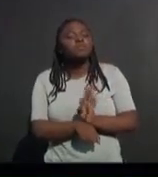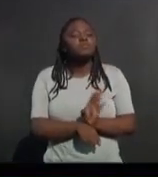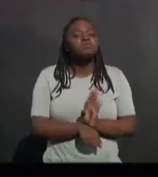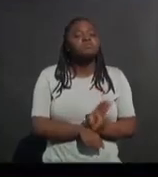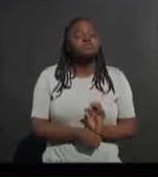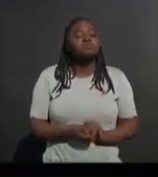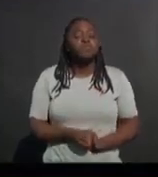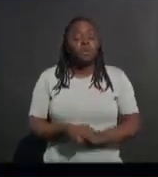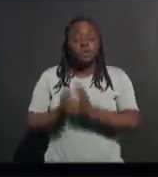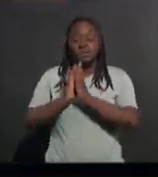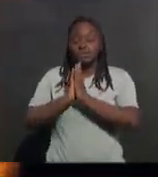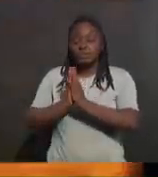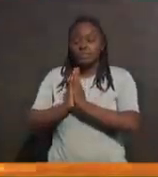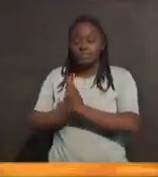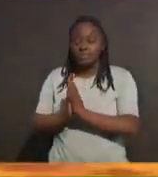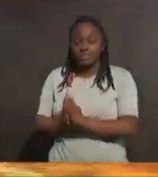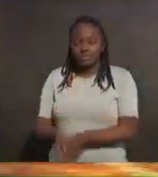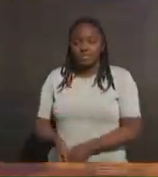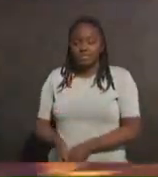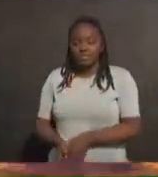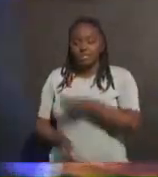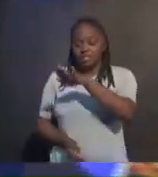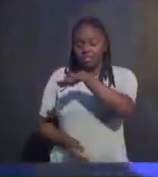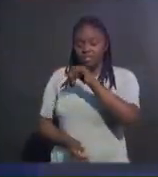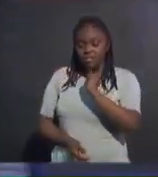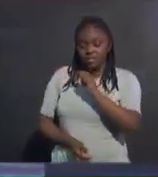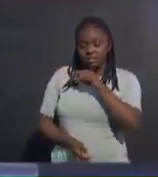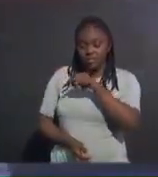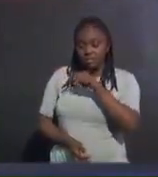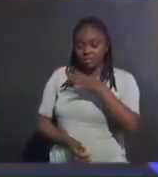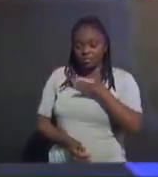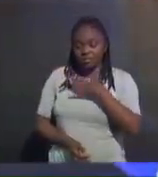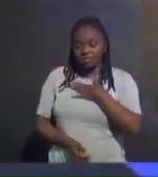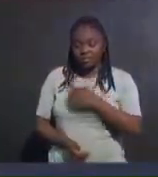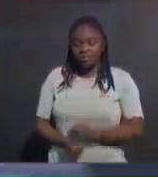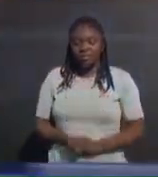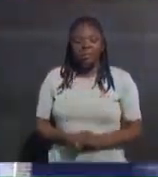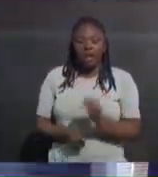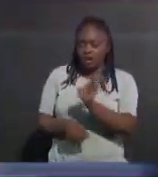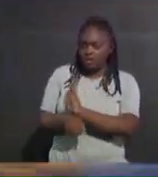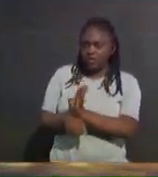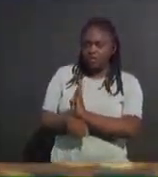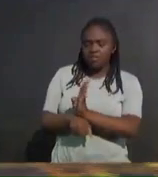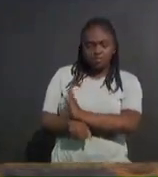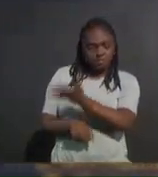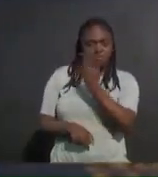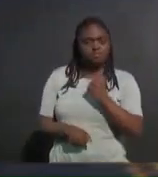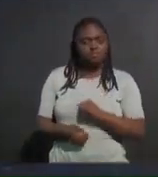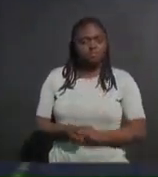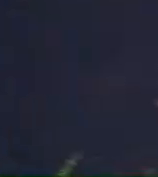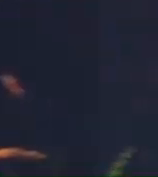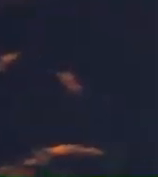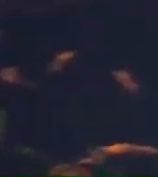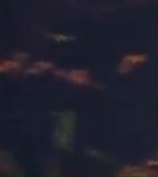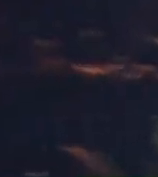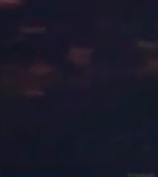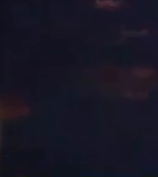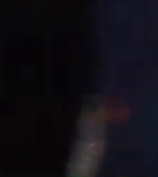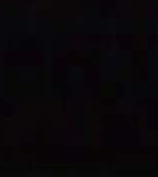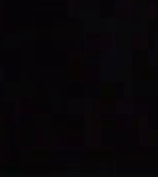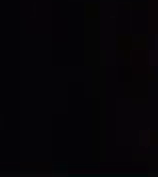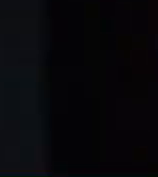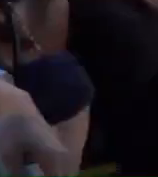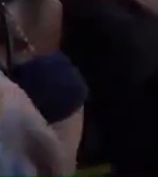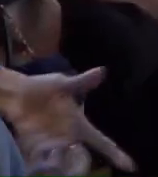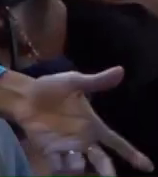Ô Adriano, por favor. Comanda esse rapaz aí pra mim. Vamos assistir um filme. Fazer pipoca. Gente,